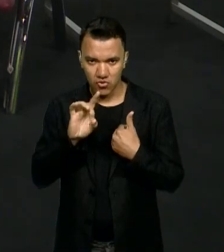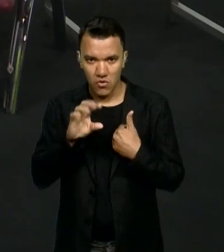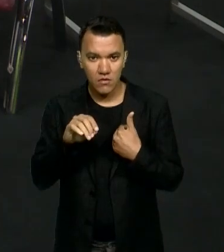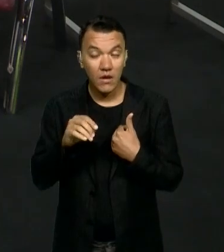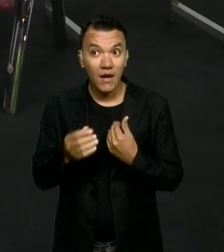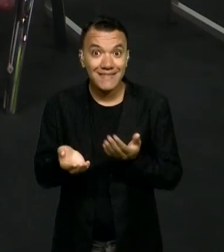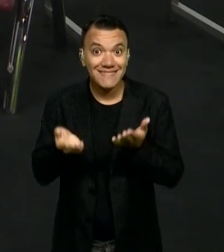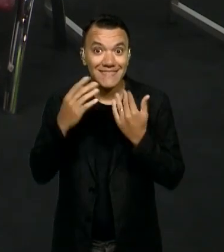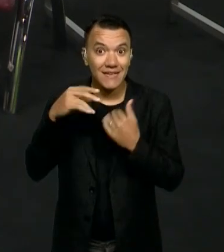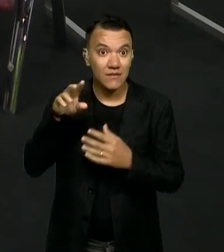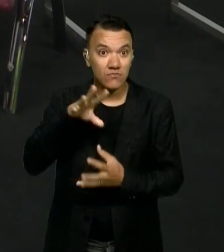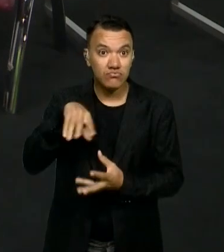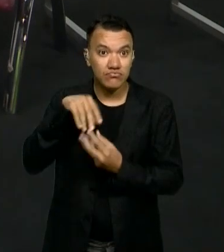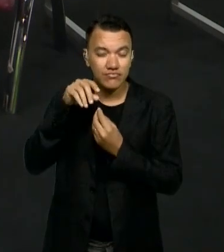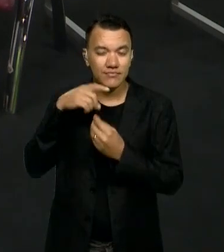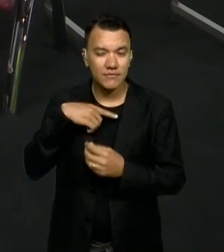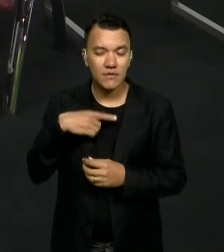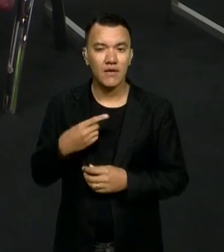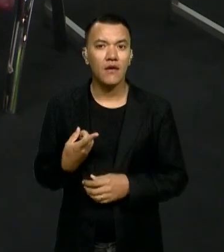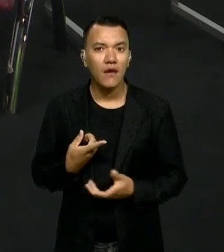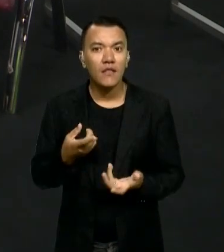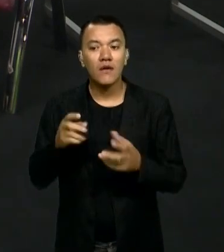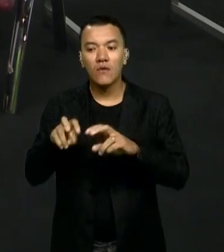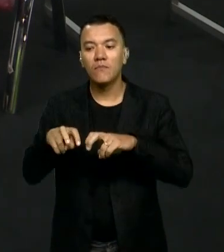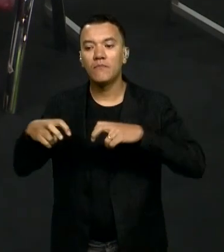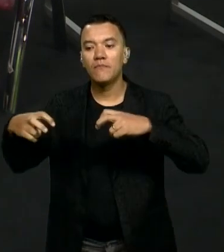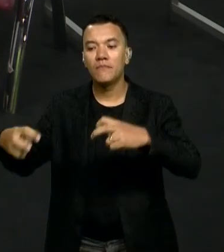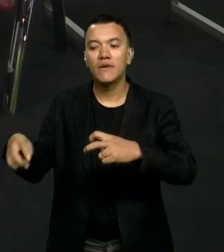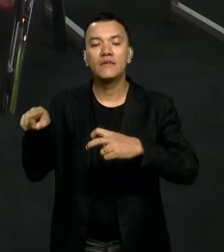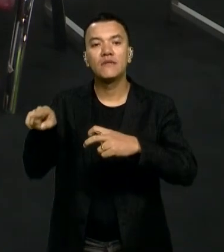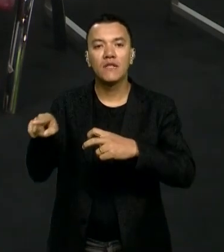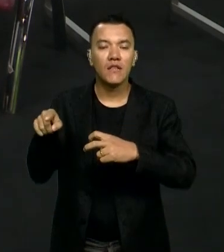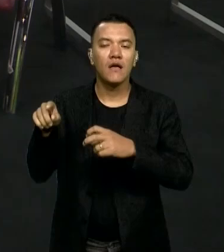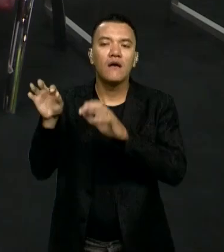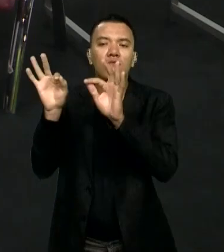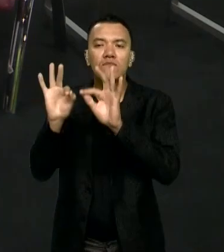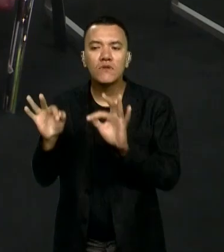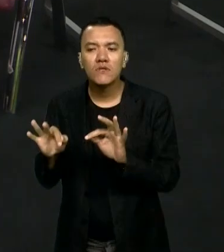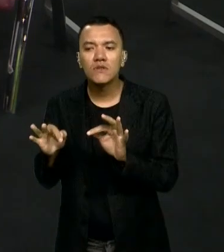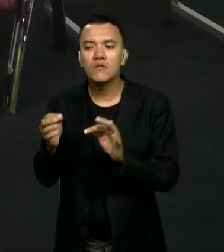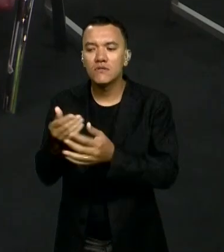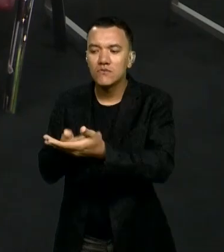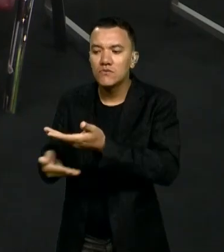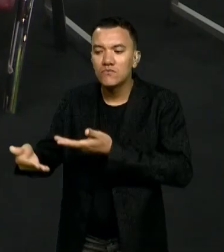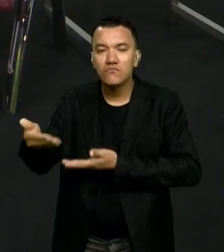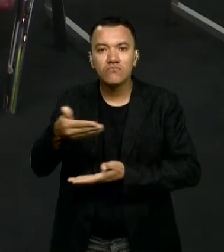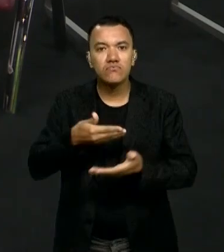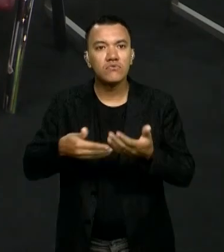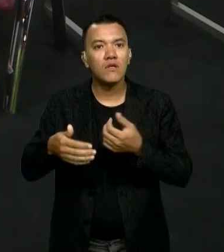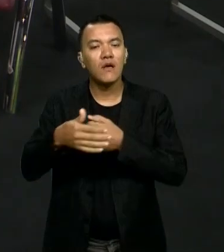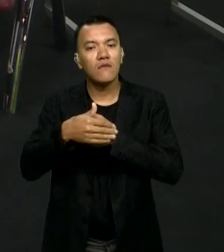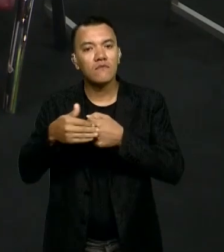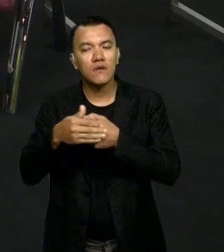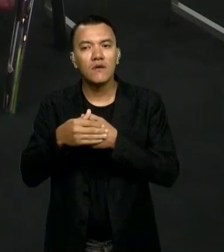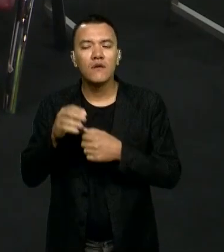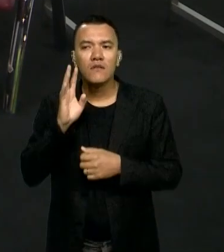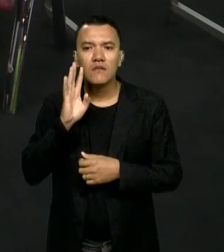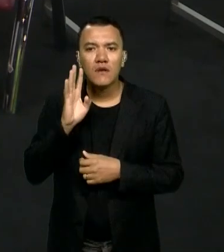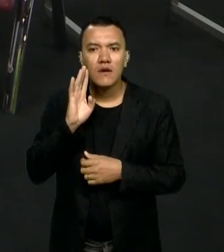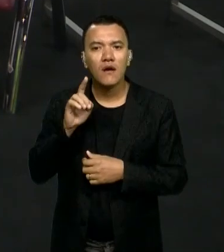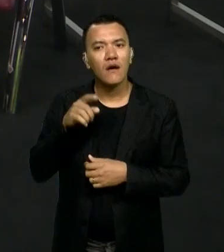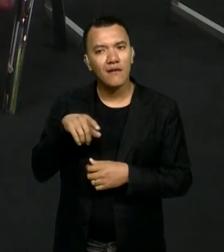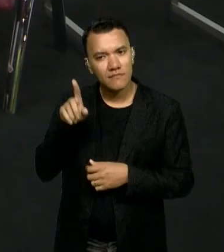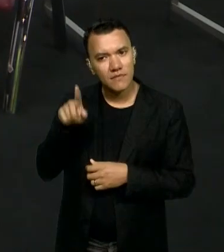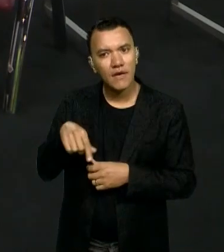quando estão à mesa, felizes ali, compartilhando o alimento, também estão compartilhando afetos. E é tão legal isso, não